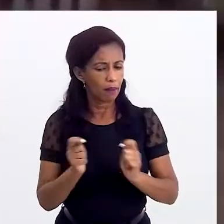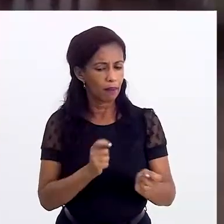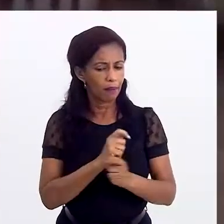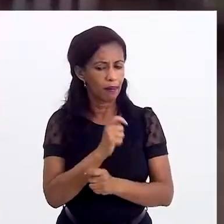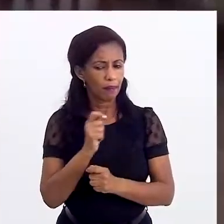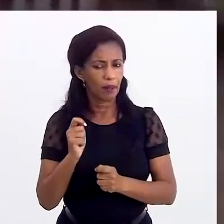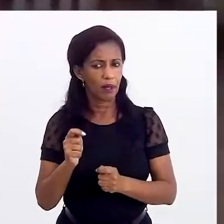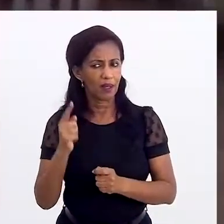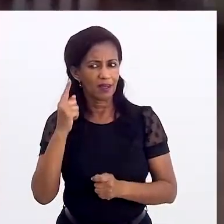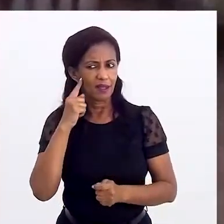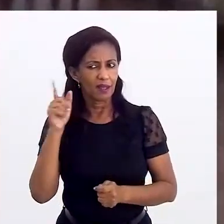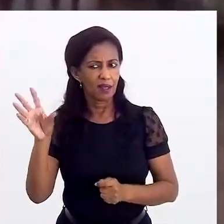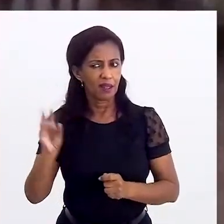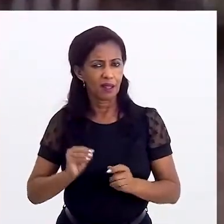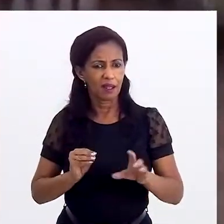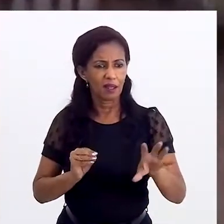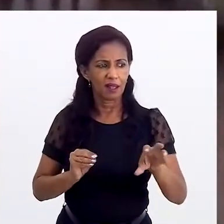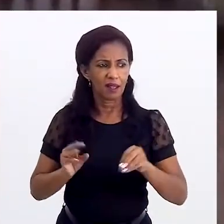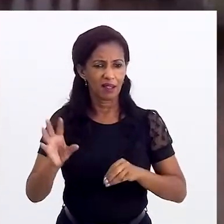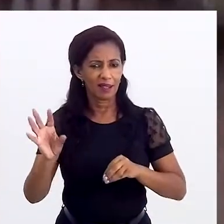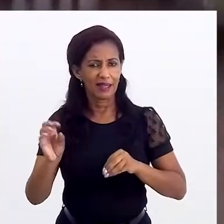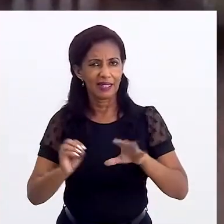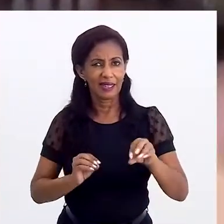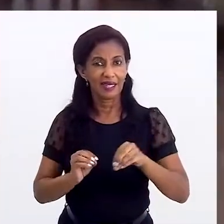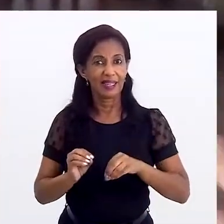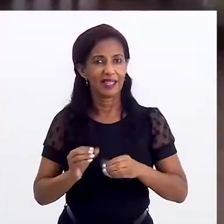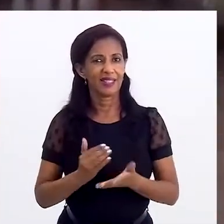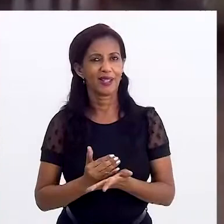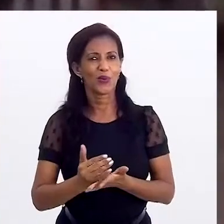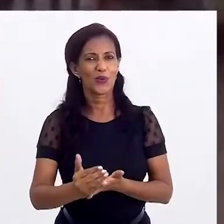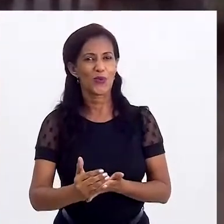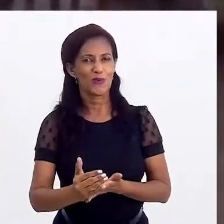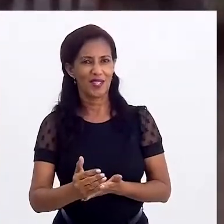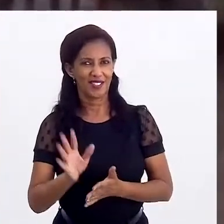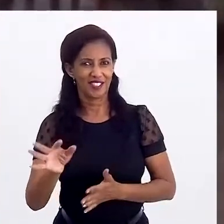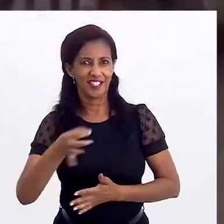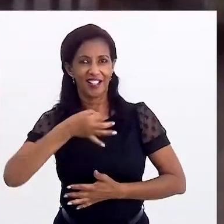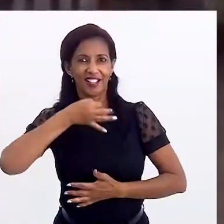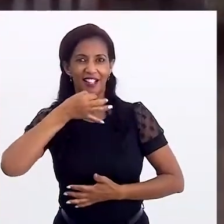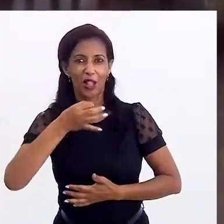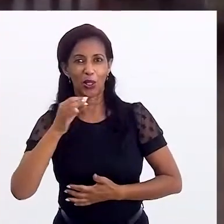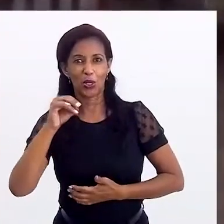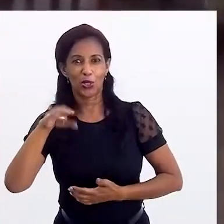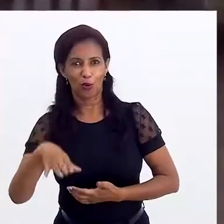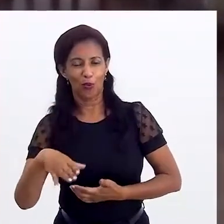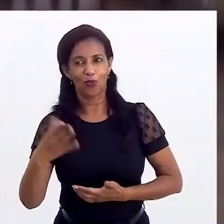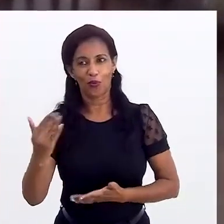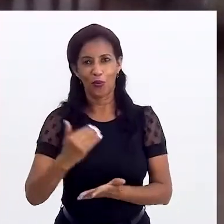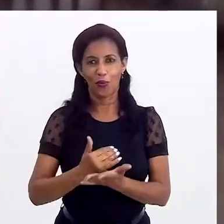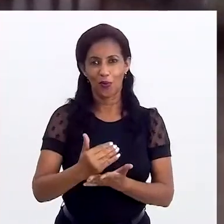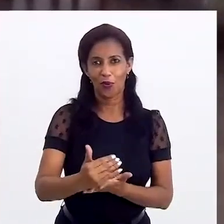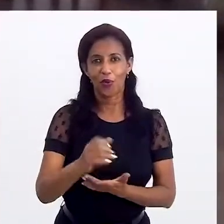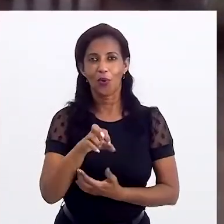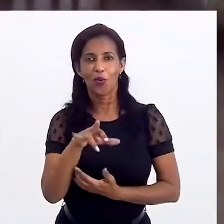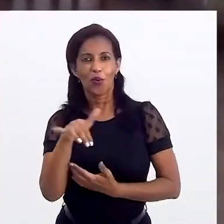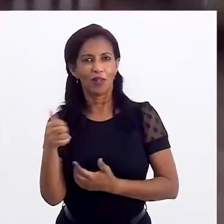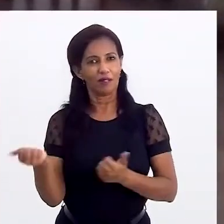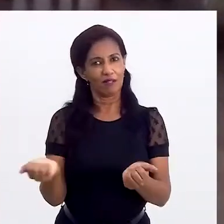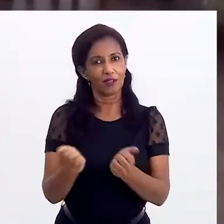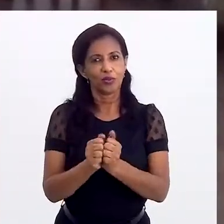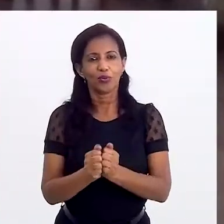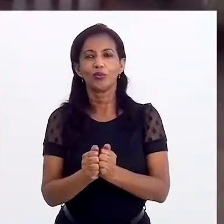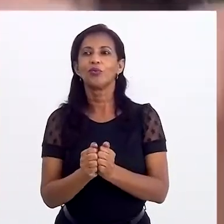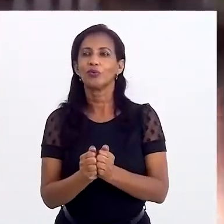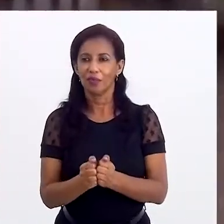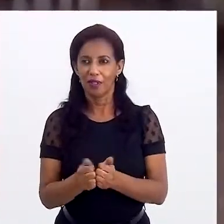solta, e comecei a pegar aquilo e comecei a dedilhar. Então, começa com esse encontro com o Jimmy. O Cleiton estava junto